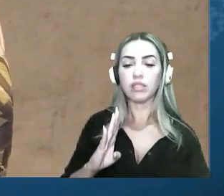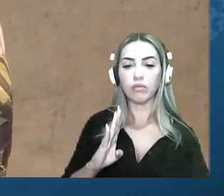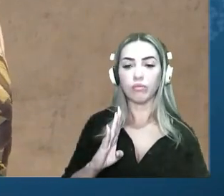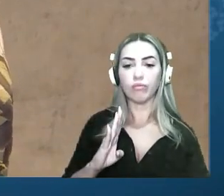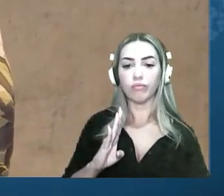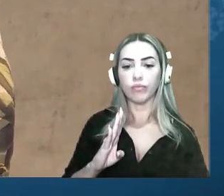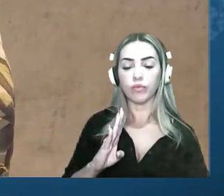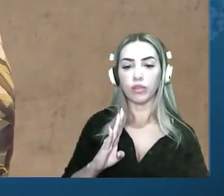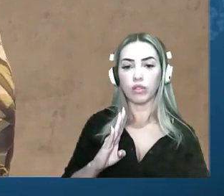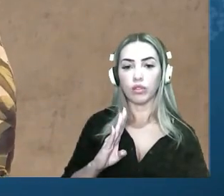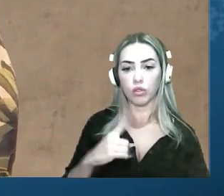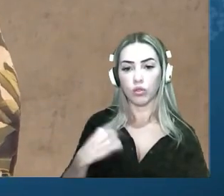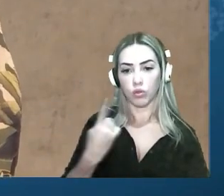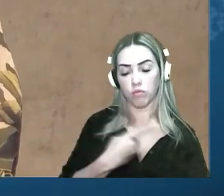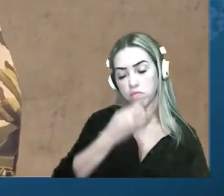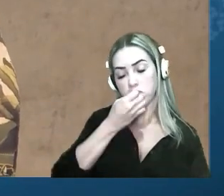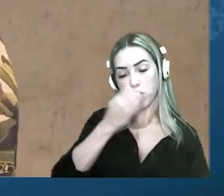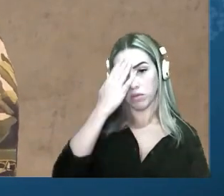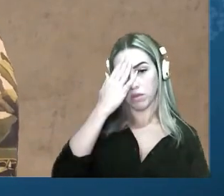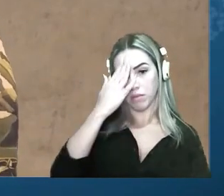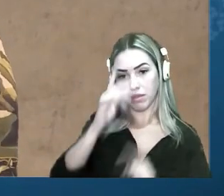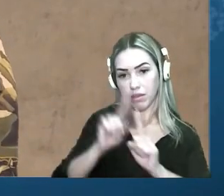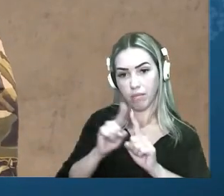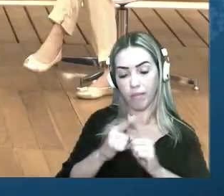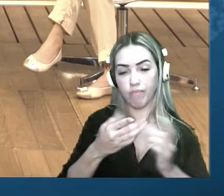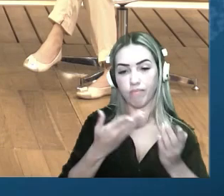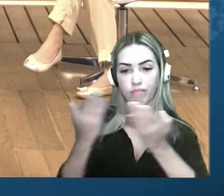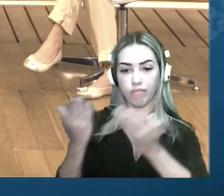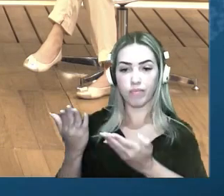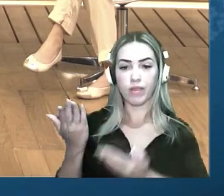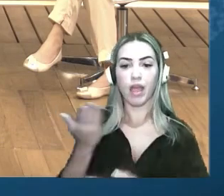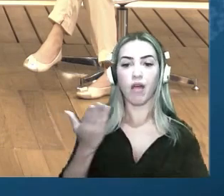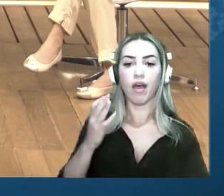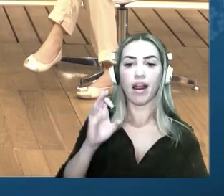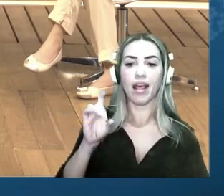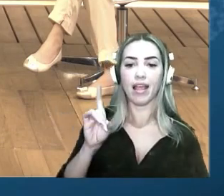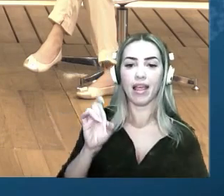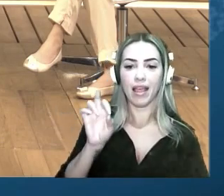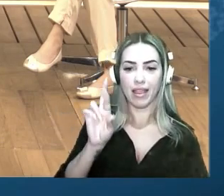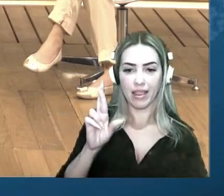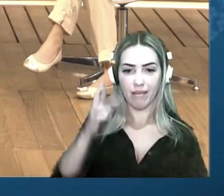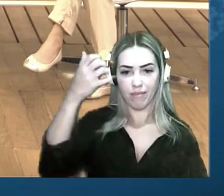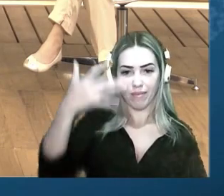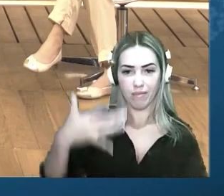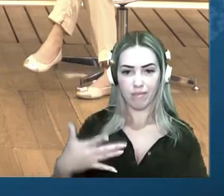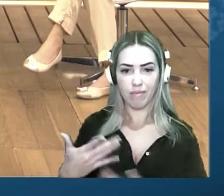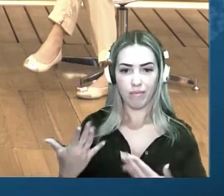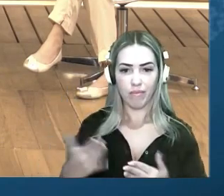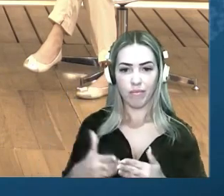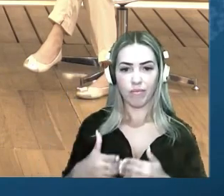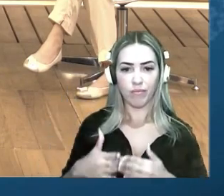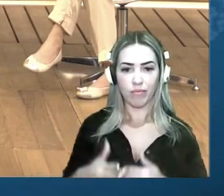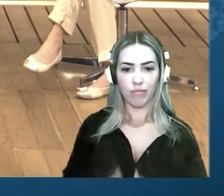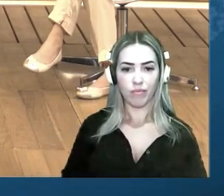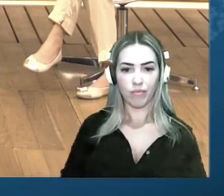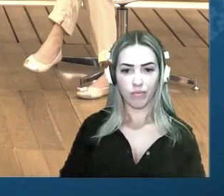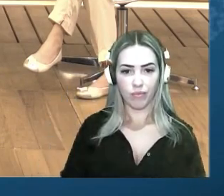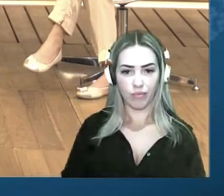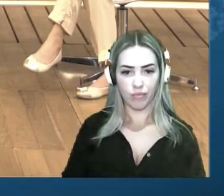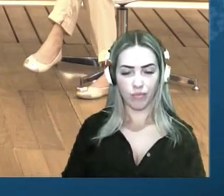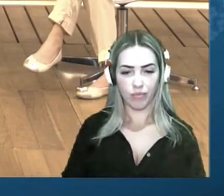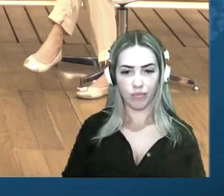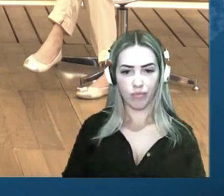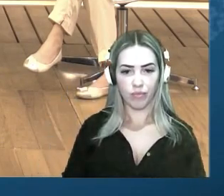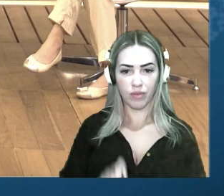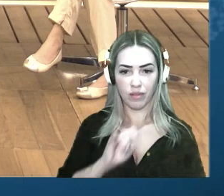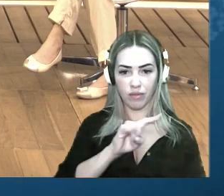bom grado, Éder. Então, passo a palavra a você, o nosso primeiro interveniente nesse simpósio, por favor. Tome seu lugar ao pódio, se você for falar